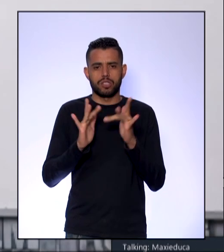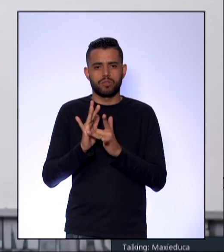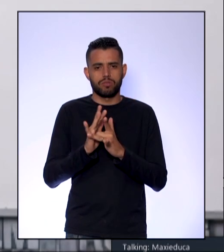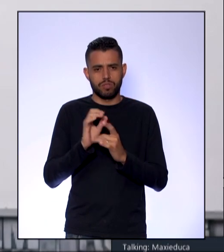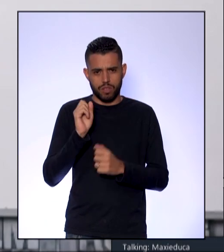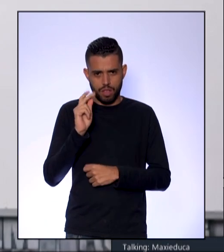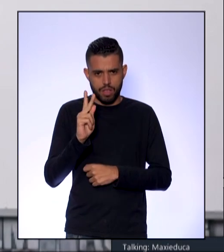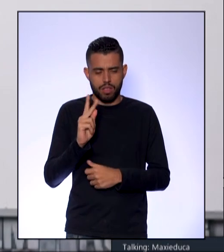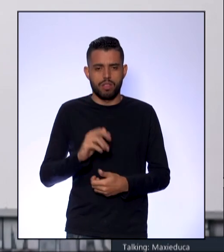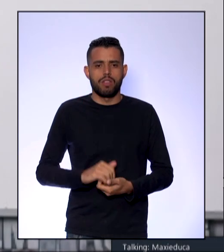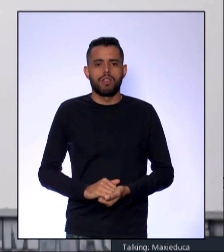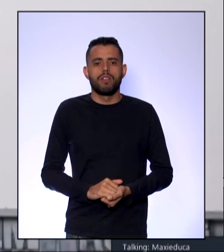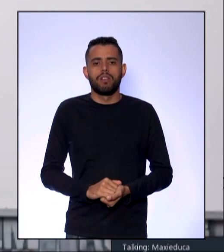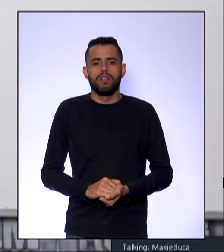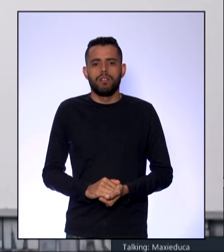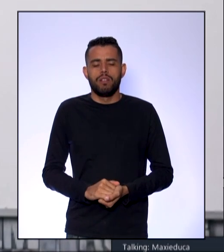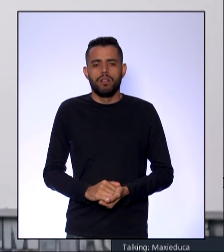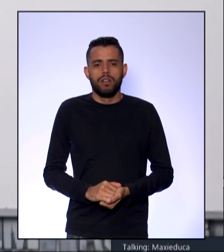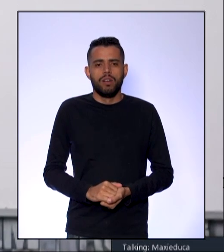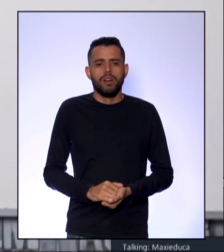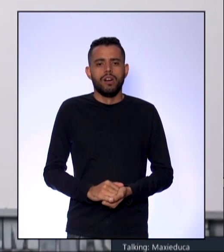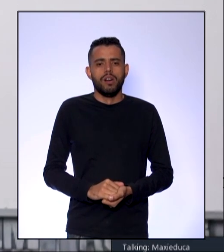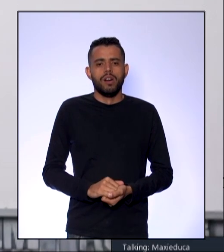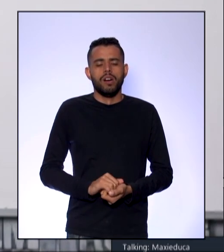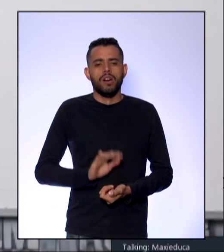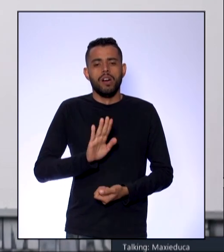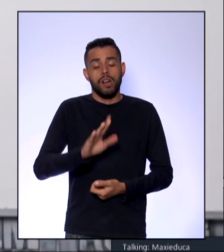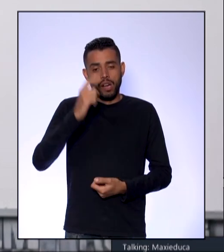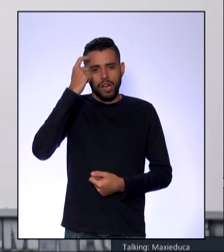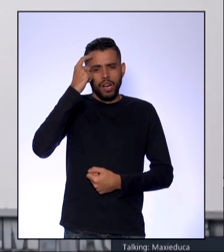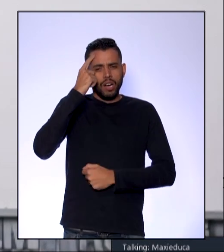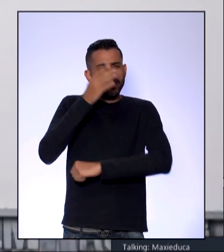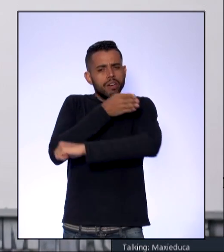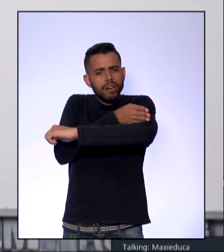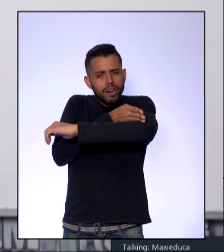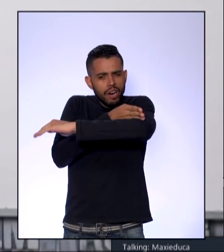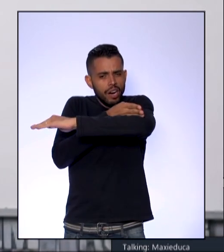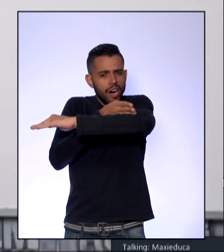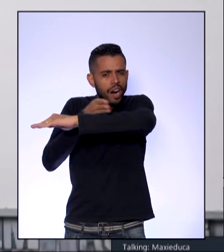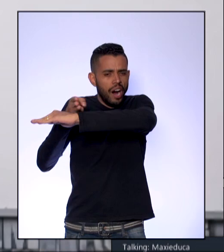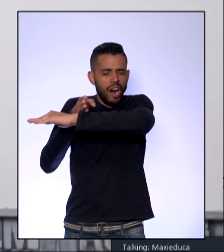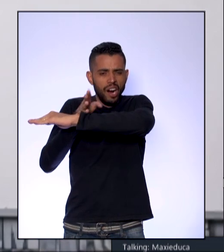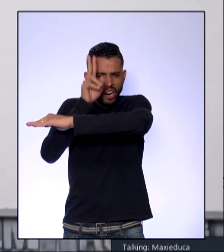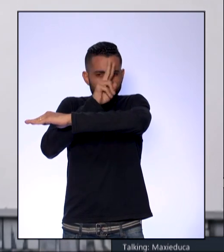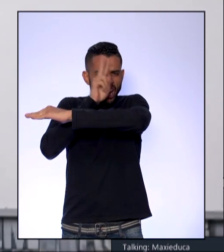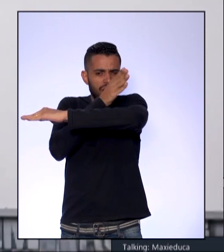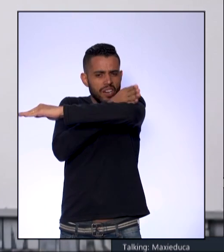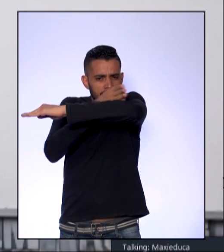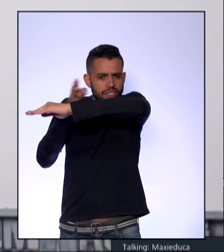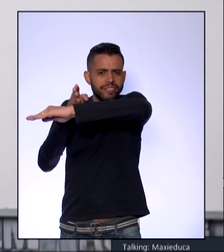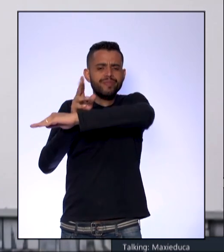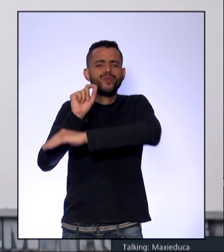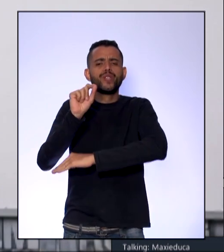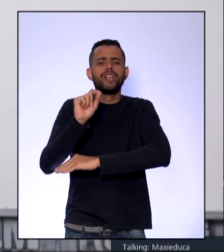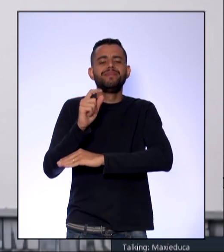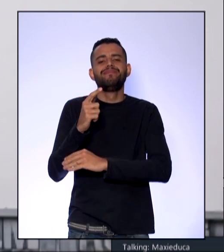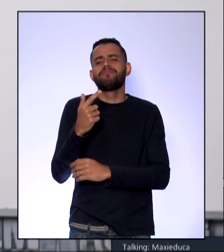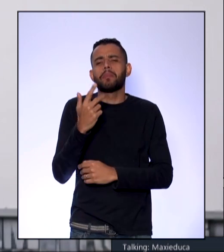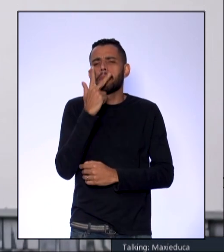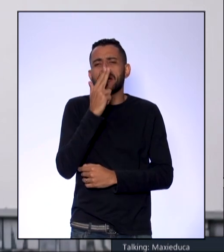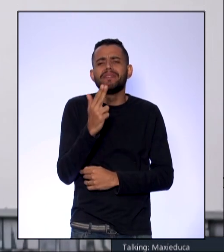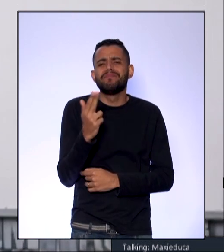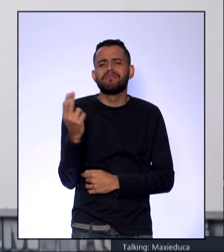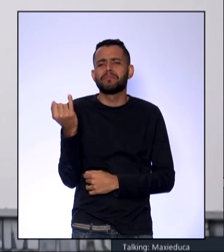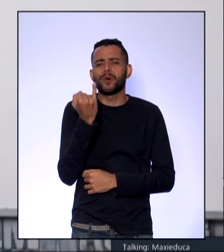Cristo, beleza? Mas pensar nessa cronologia, na pré-história, não tem grande